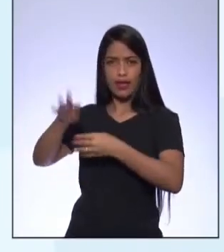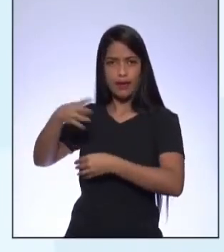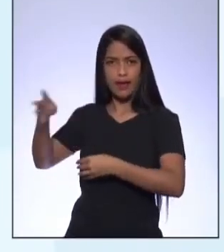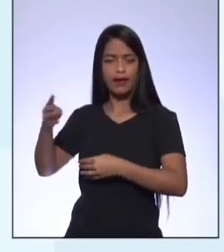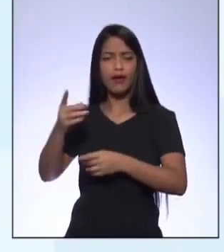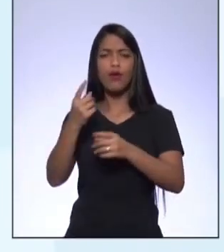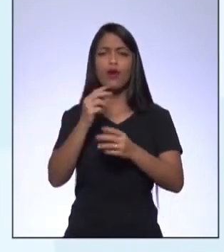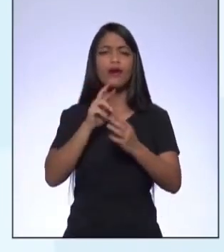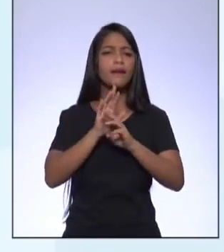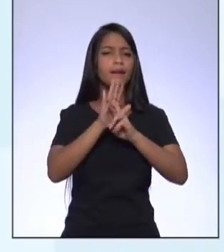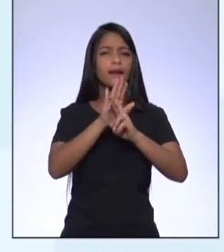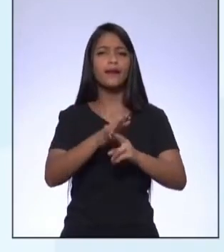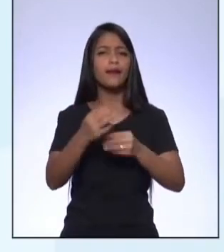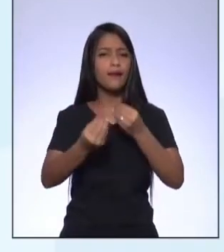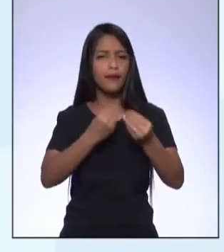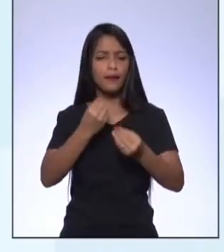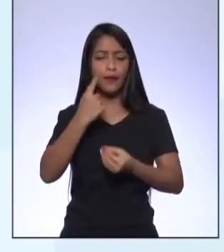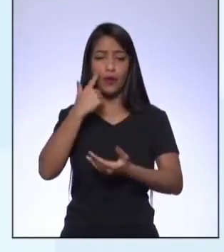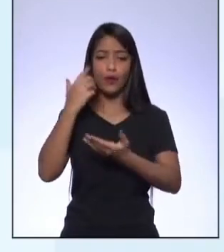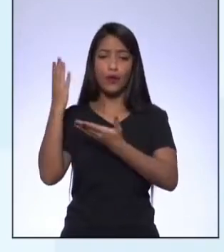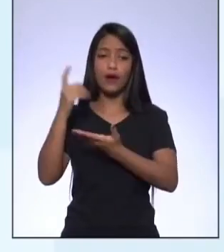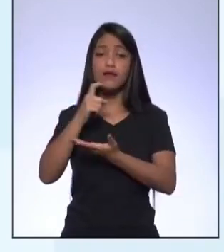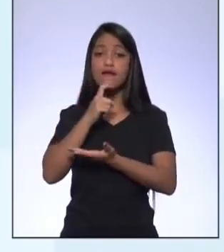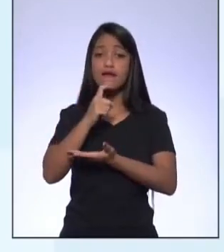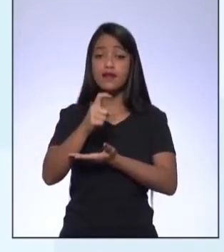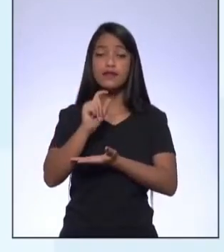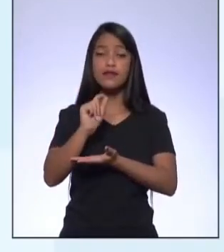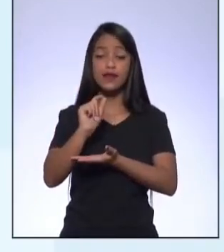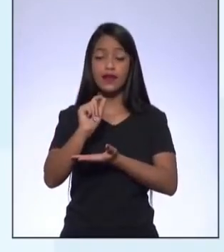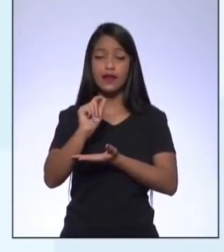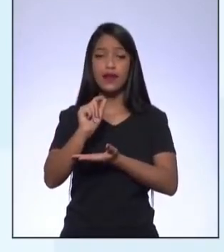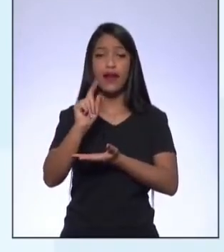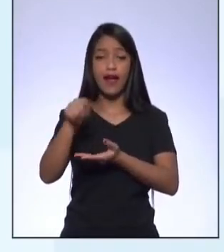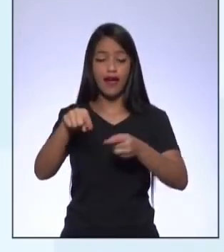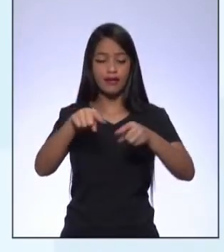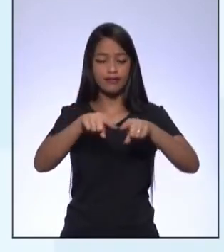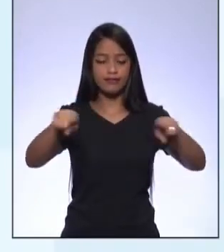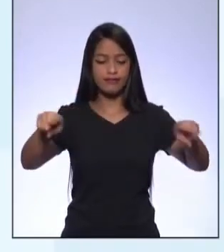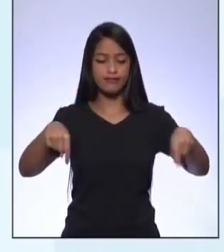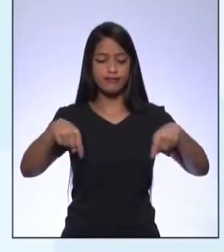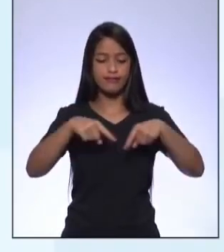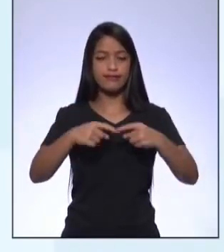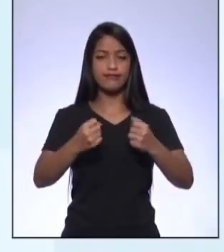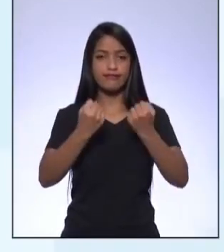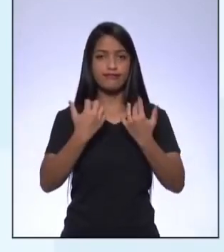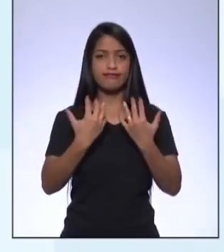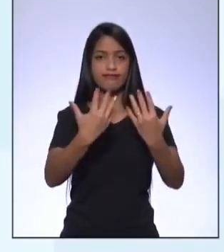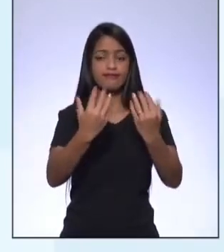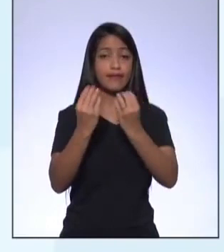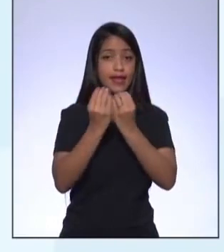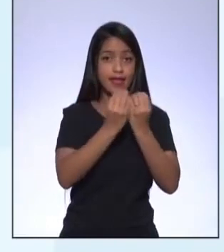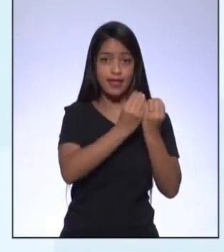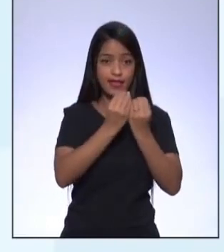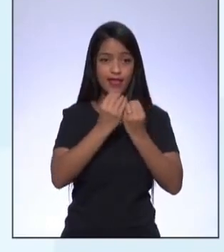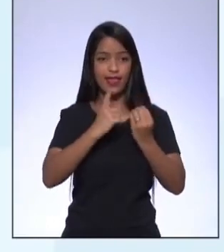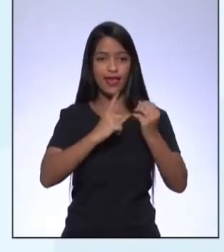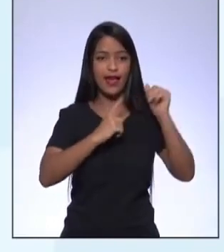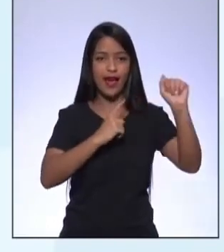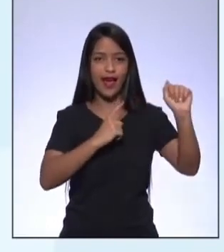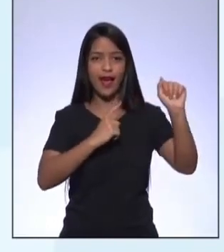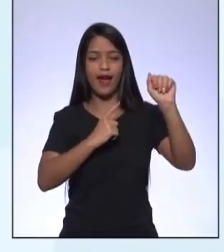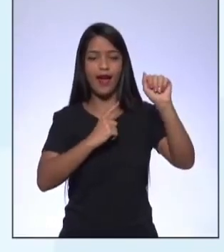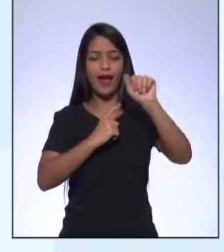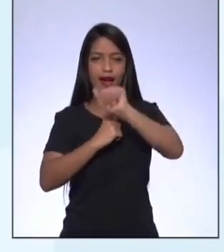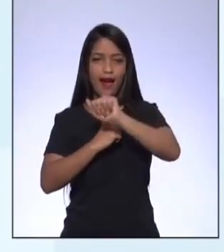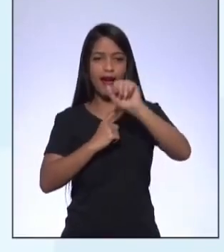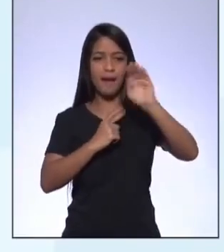plantações. Aqui está em verdinha, ali, ó, tudo em verde, a plantação de milho com as respectivas coordenadas. Não sei se está pequeno para